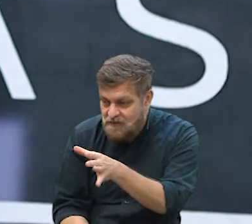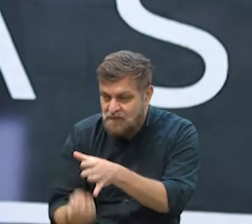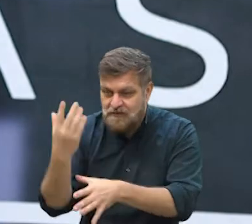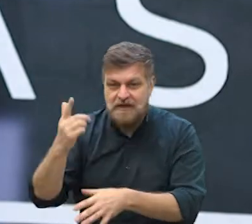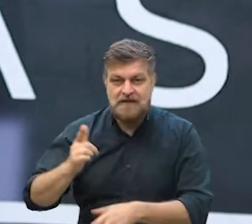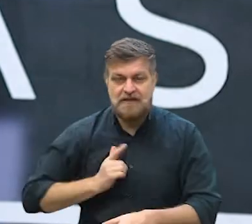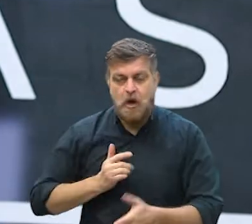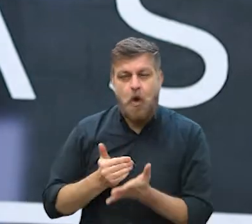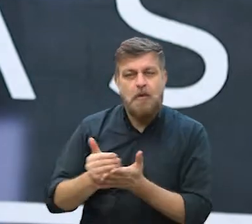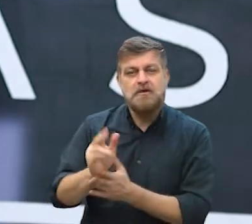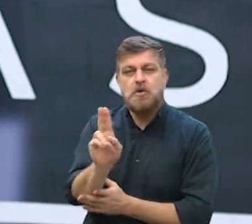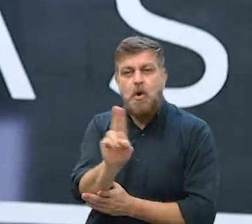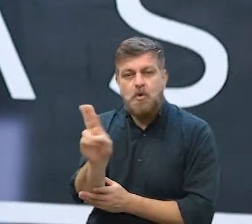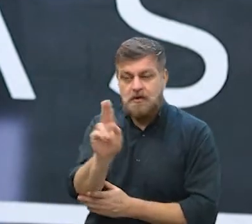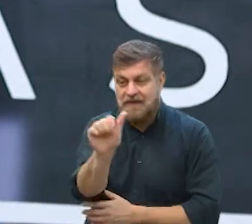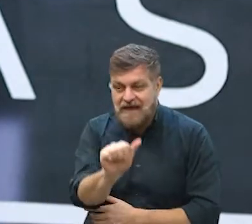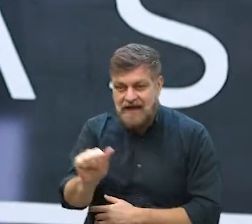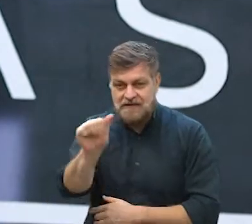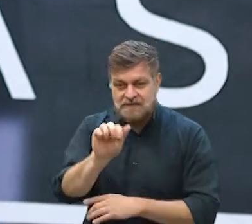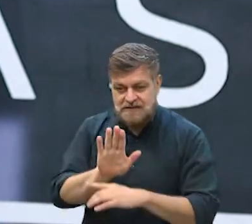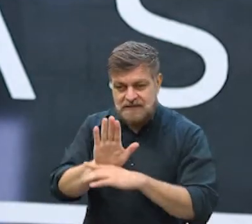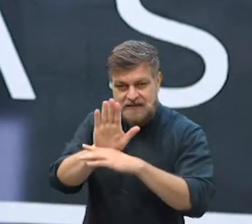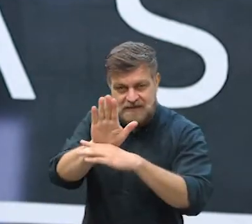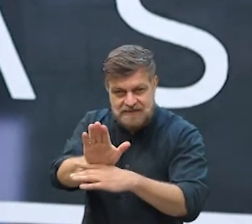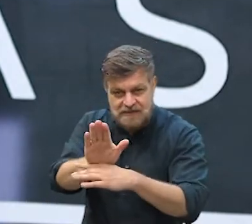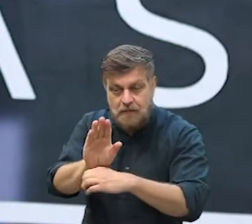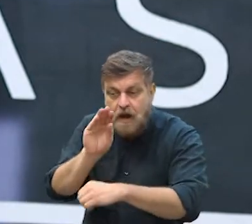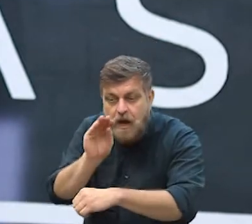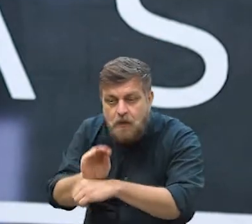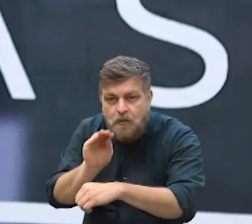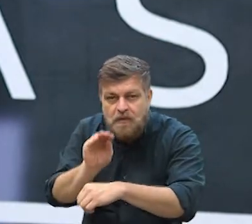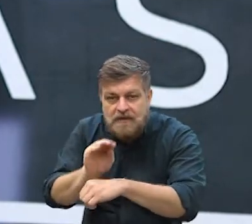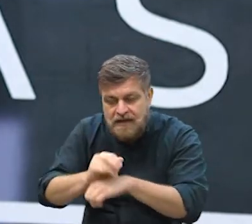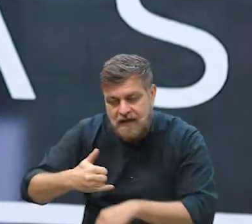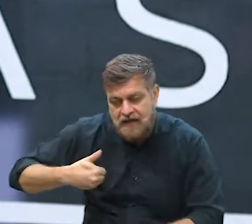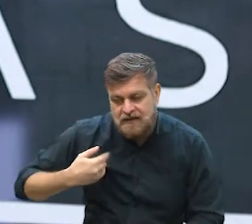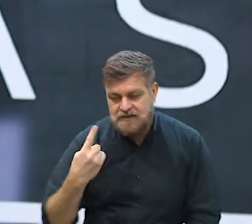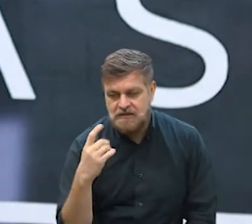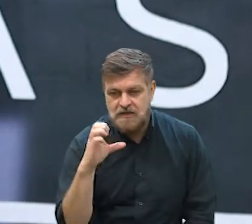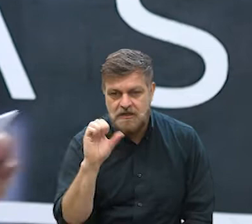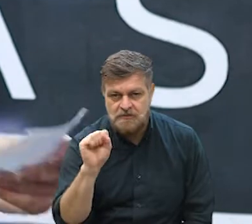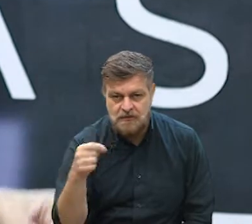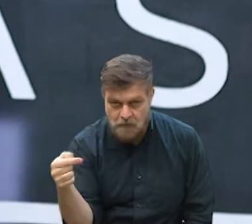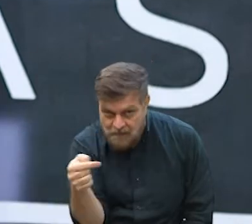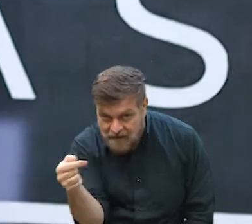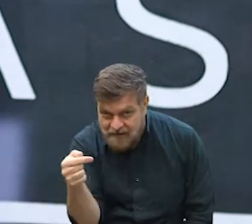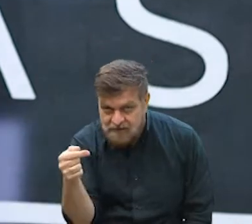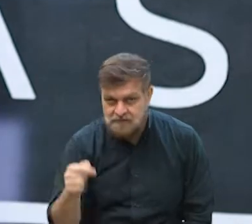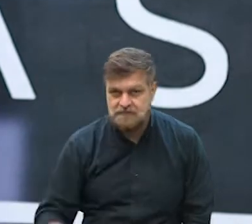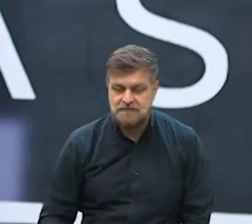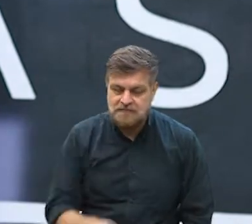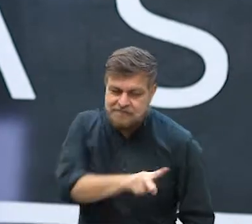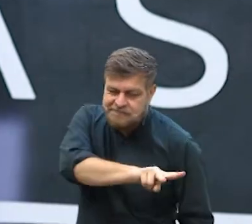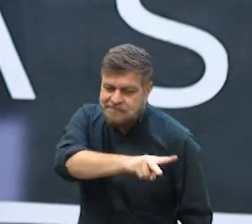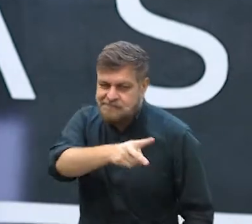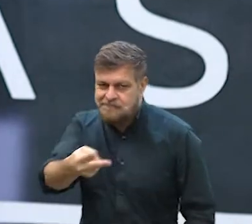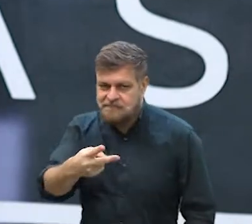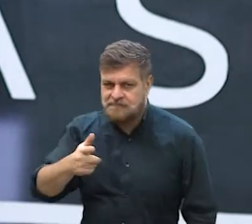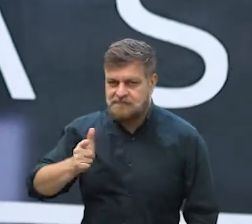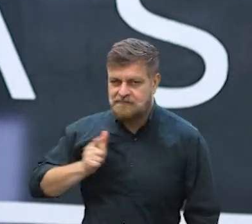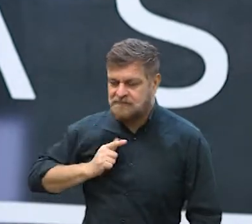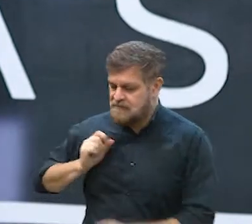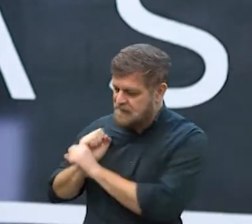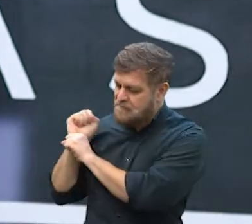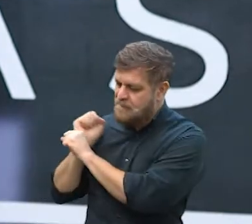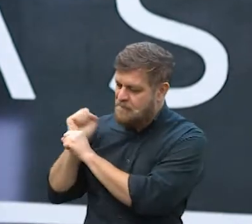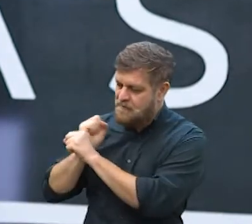inicialmente como Associação de Assistência e Proteção aos Menores e hoje, depois de uma longa história, porque muita